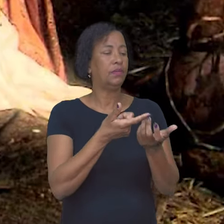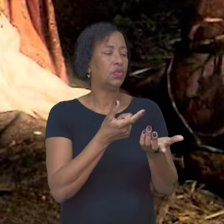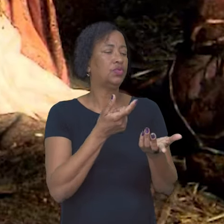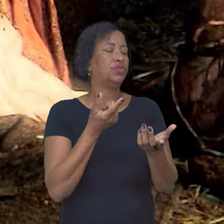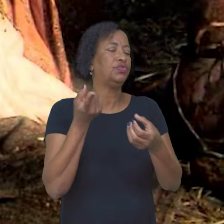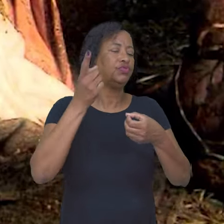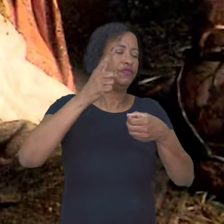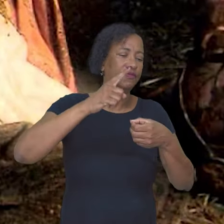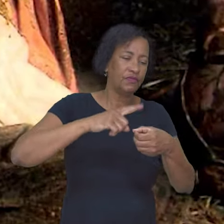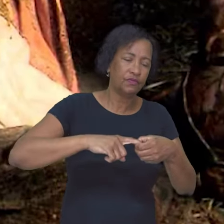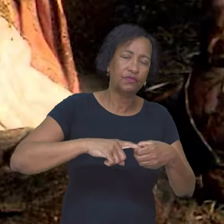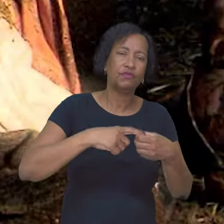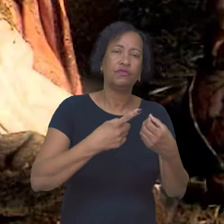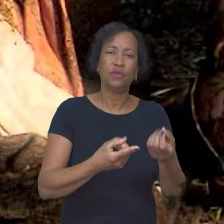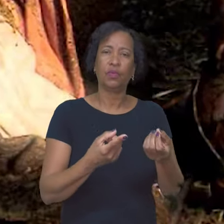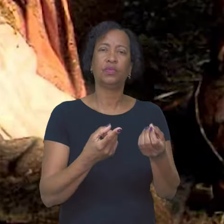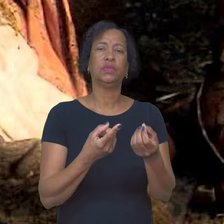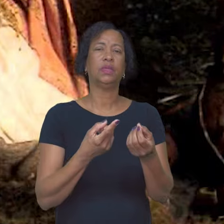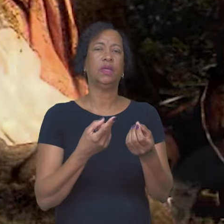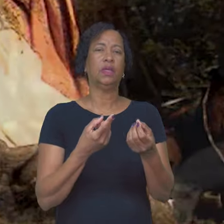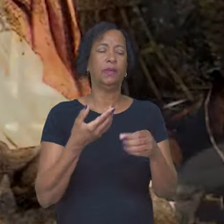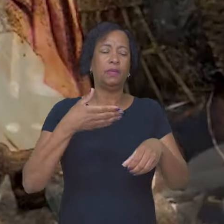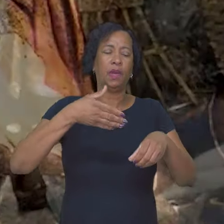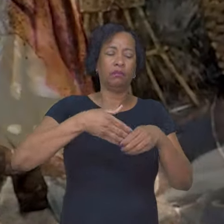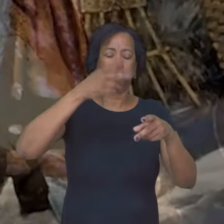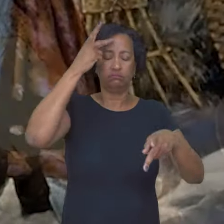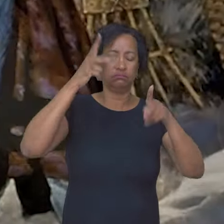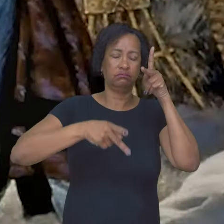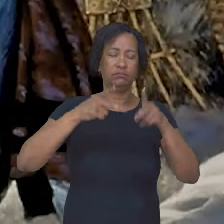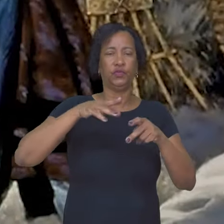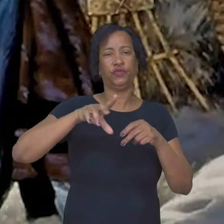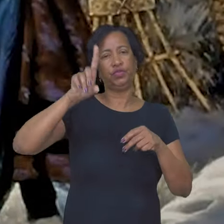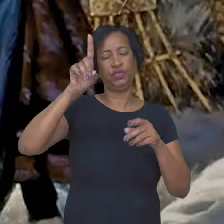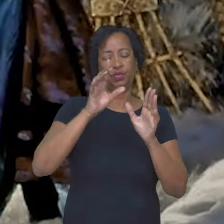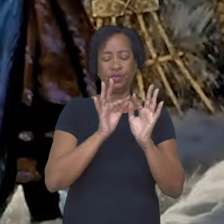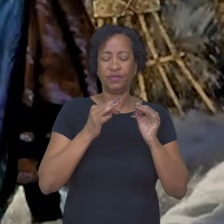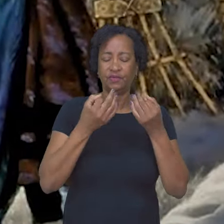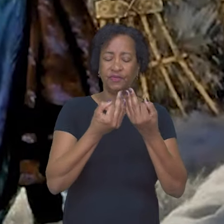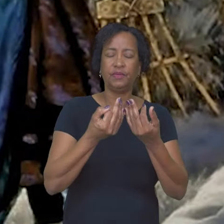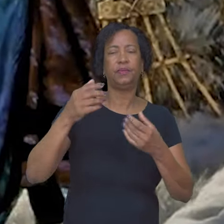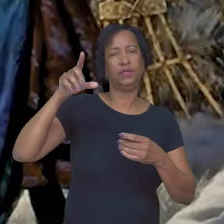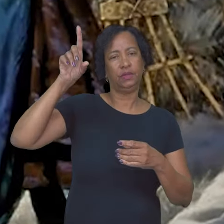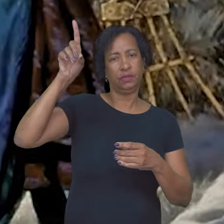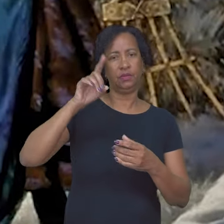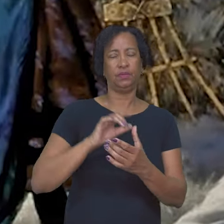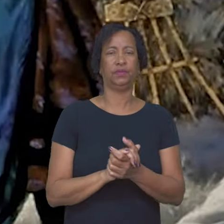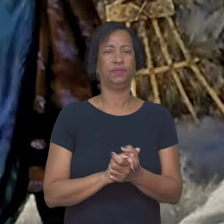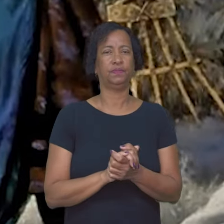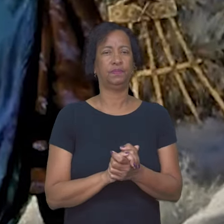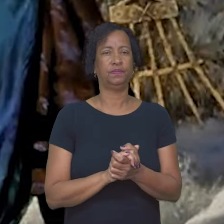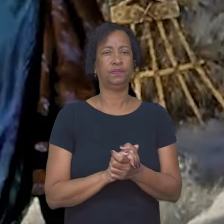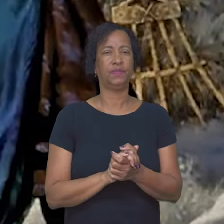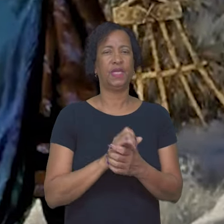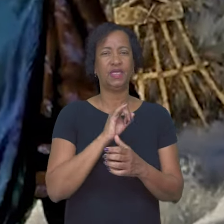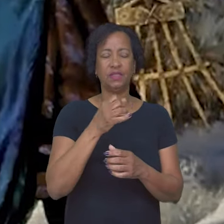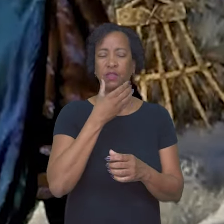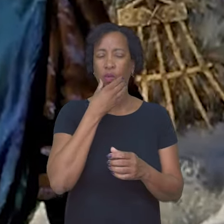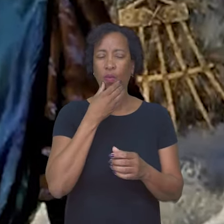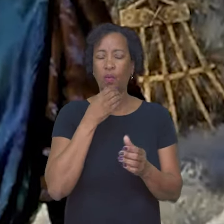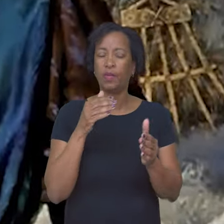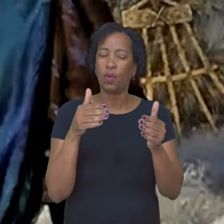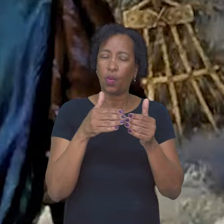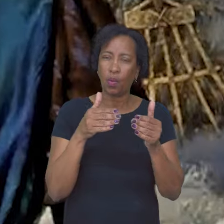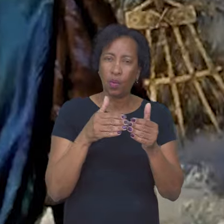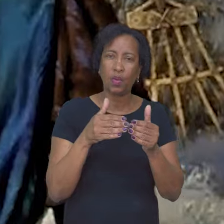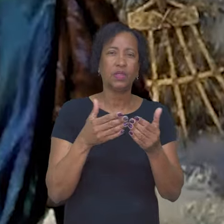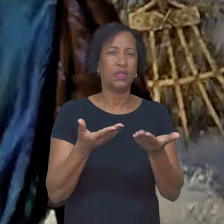de volta para a família de de Deus Quero que você me traga de volta para a família de Deus se o homem concordasse em ser o